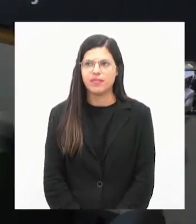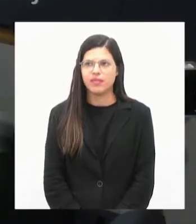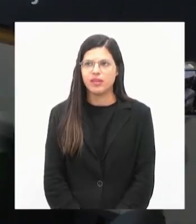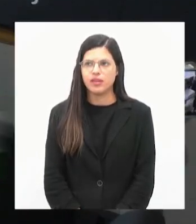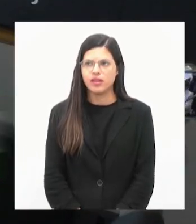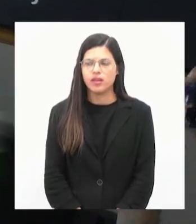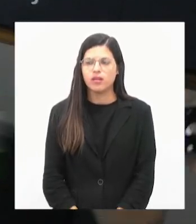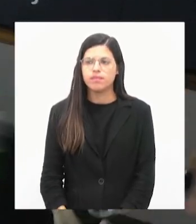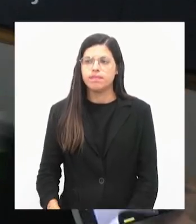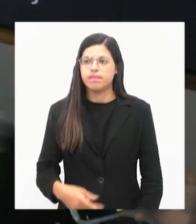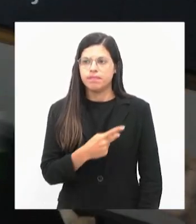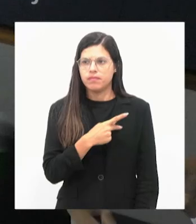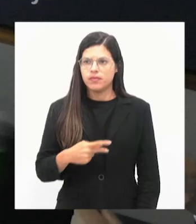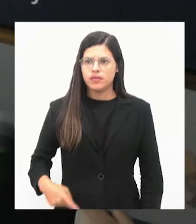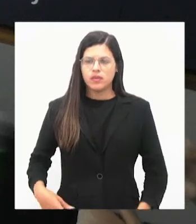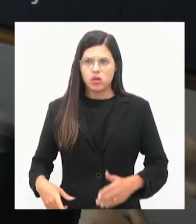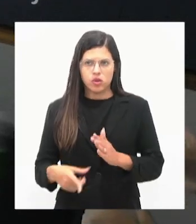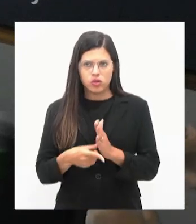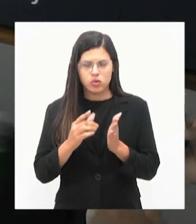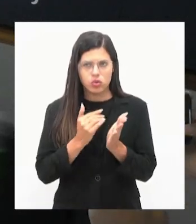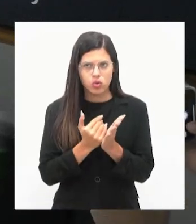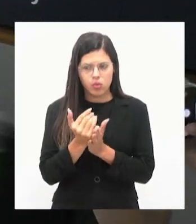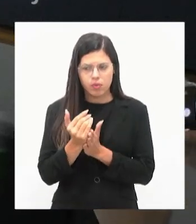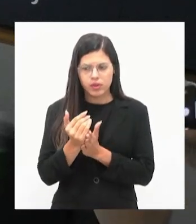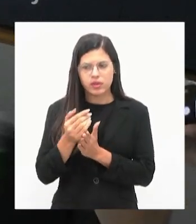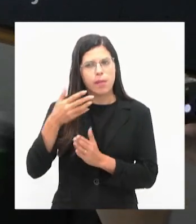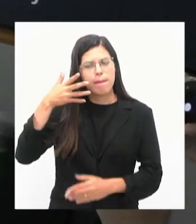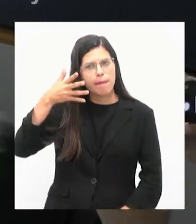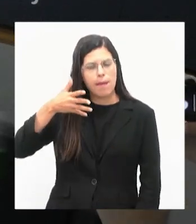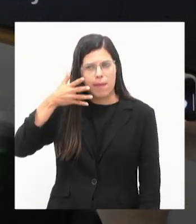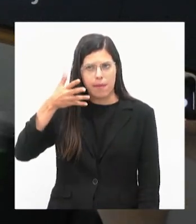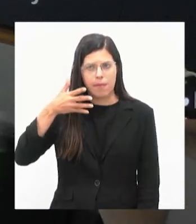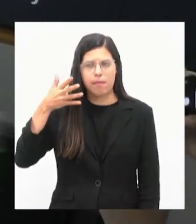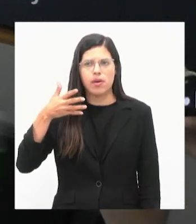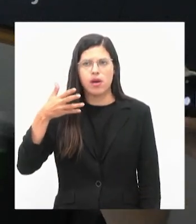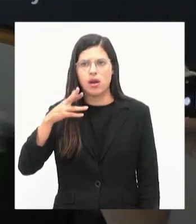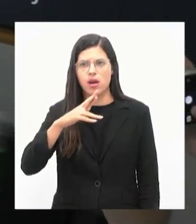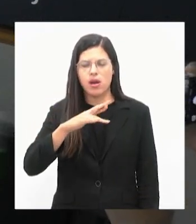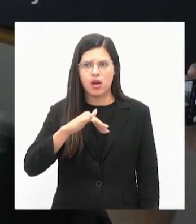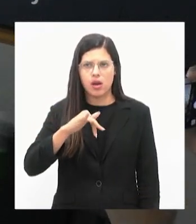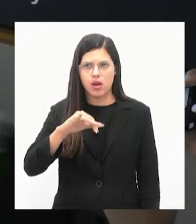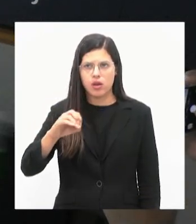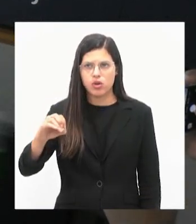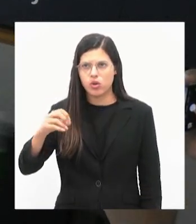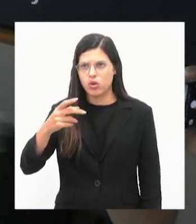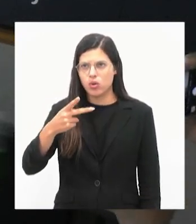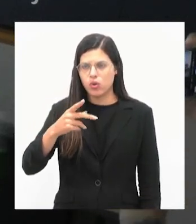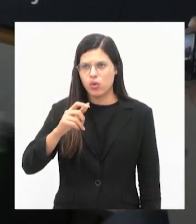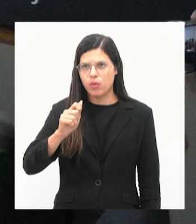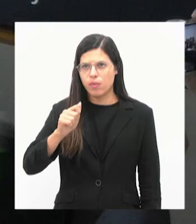Presidente, antes de começar a minha explanação, a Rio Parque mandou representante?